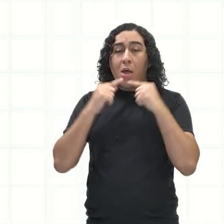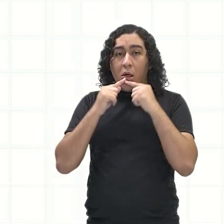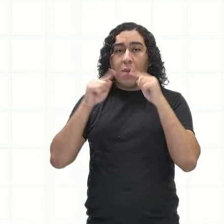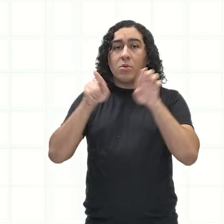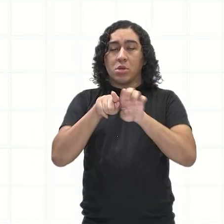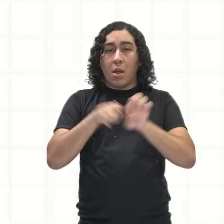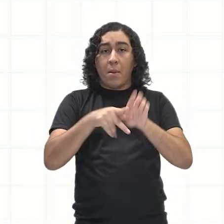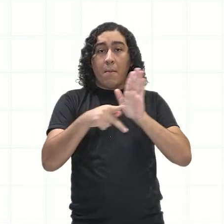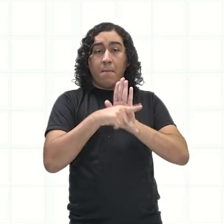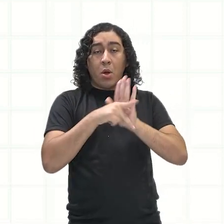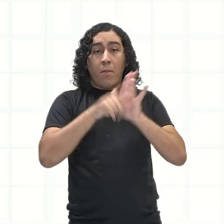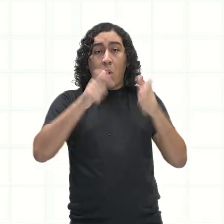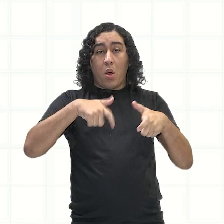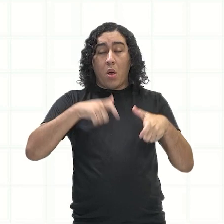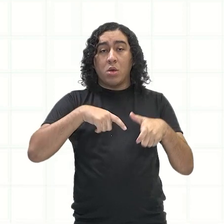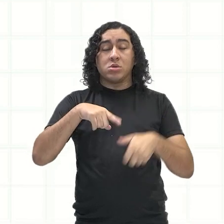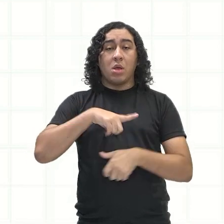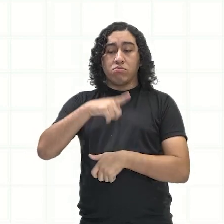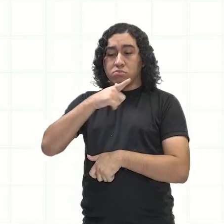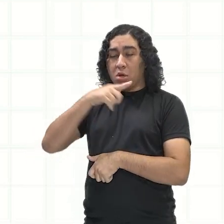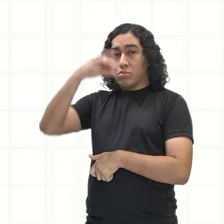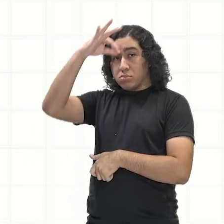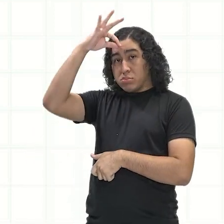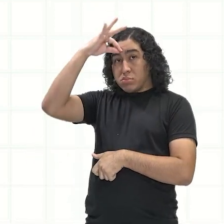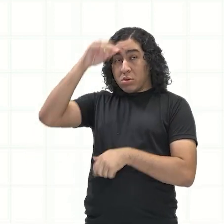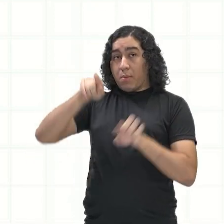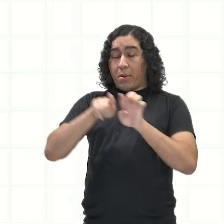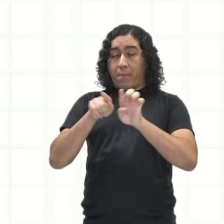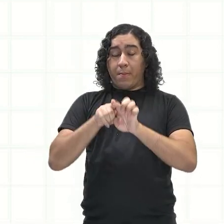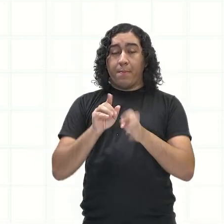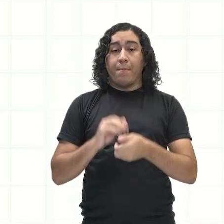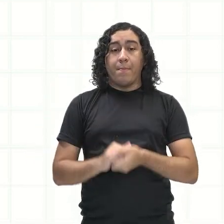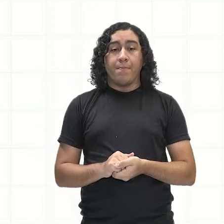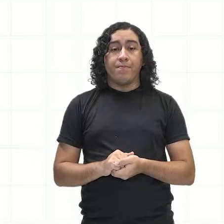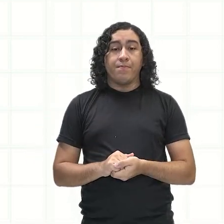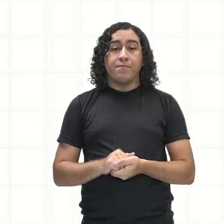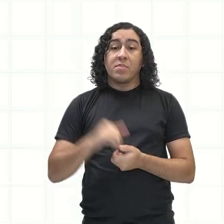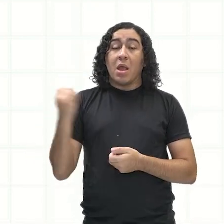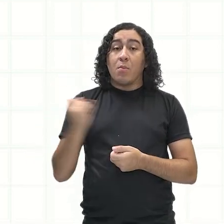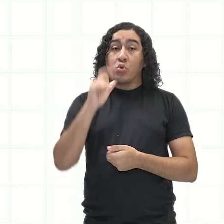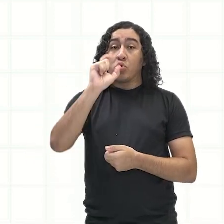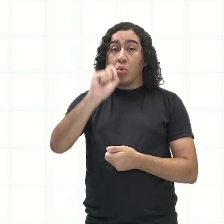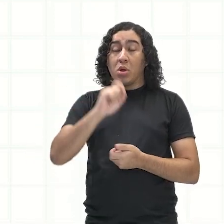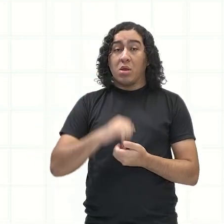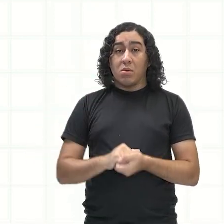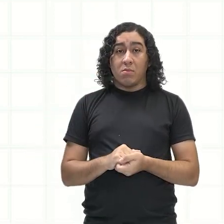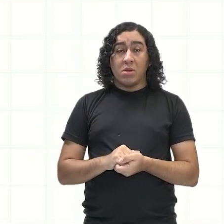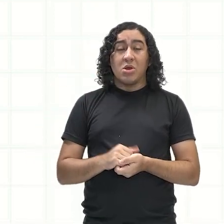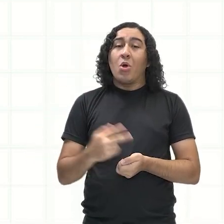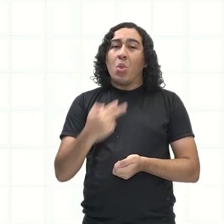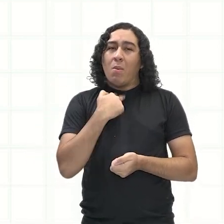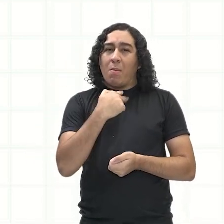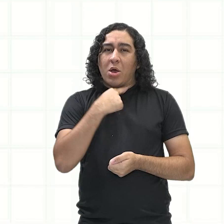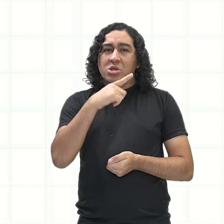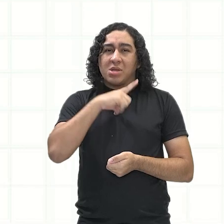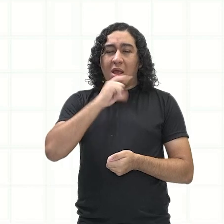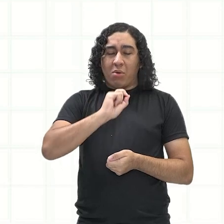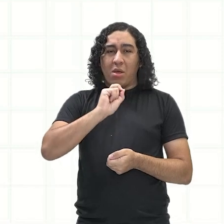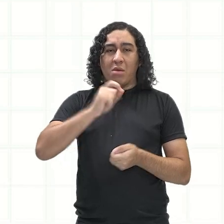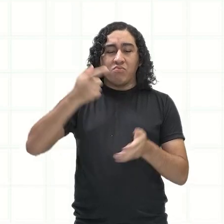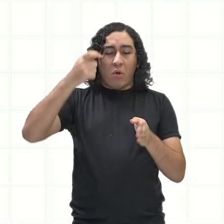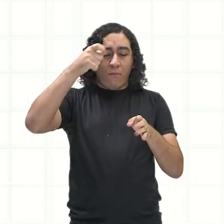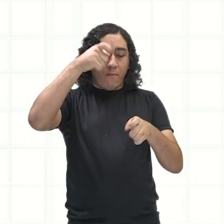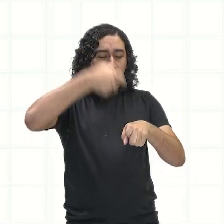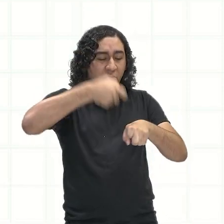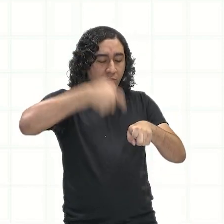a presente nos órgãos genitais. E é importante também não furar as lesões na pele e higienizar as mãos, né?